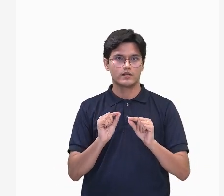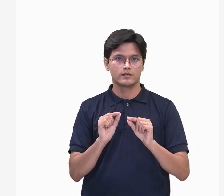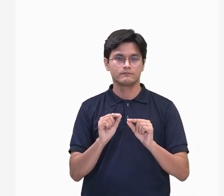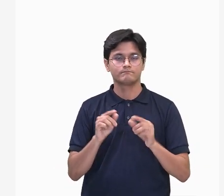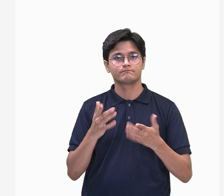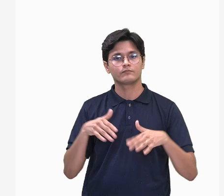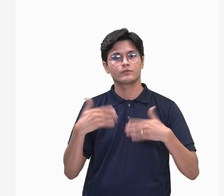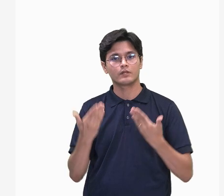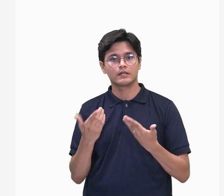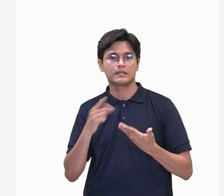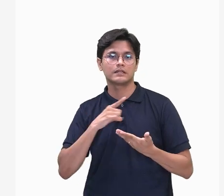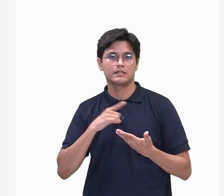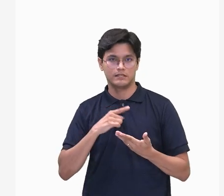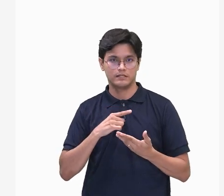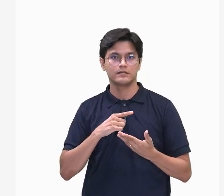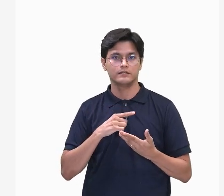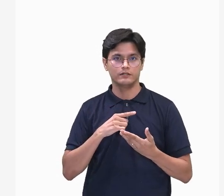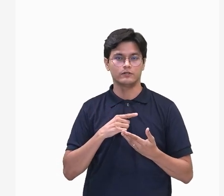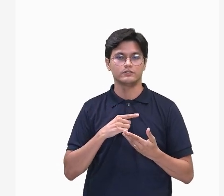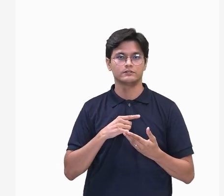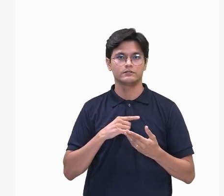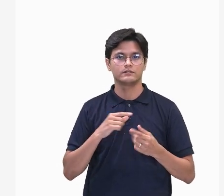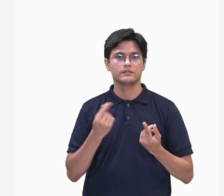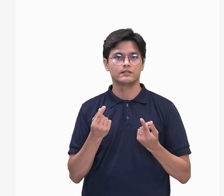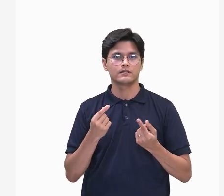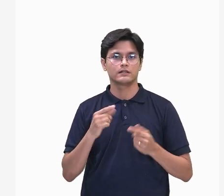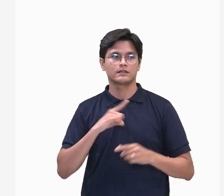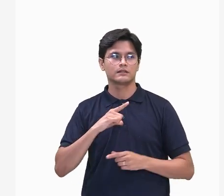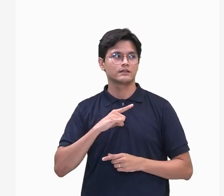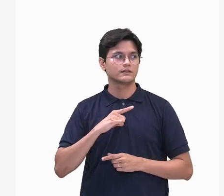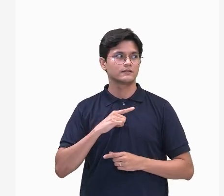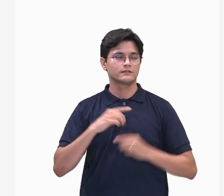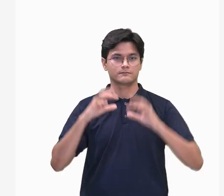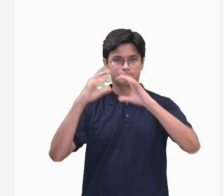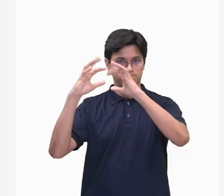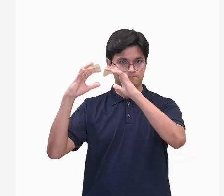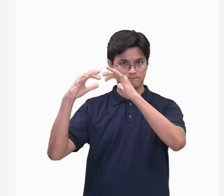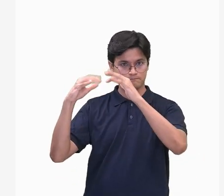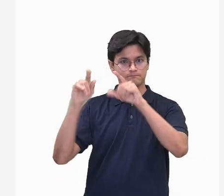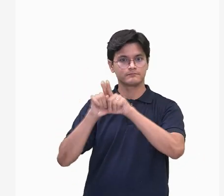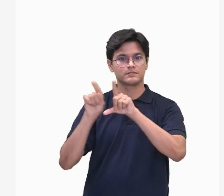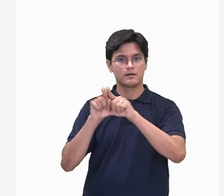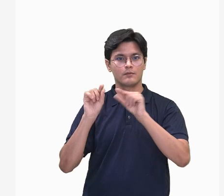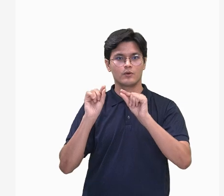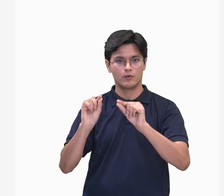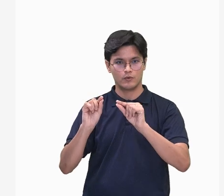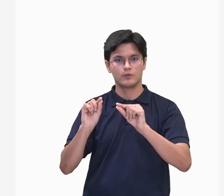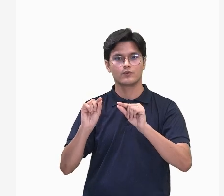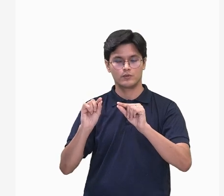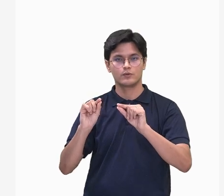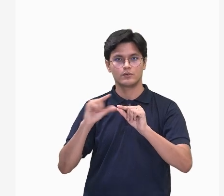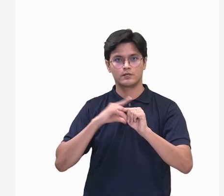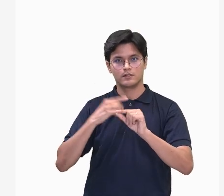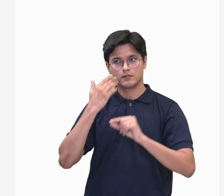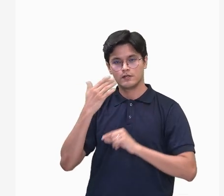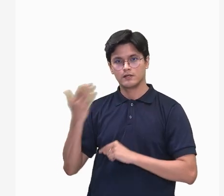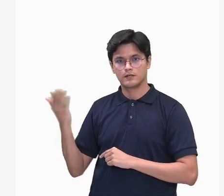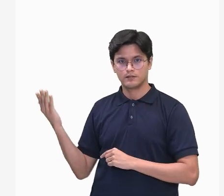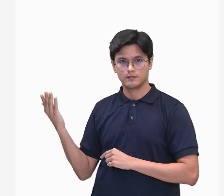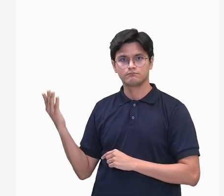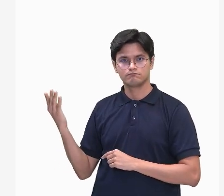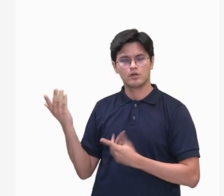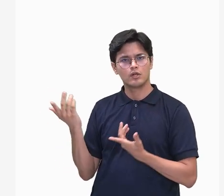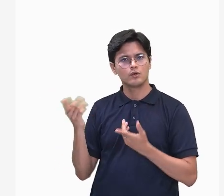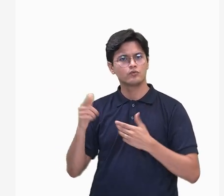nervoso. Temos neurônios e temos as células da glia. Então, as células da glia elas funcionam ali como ajuda na